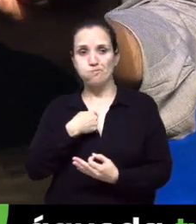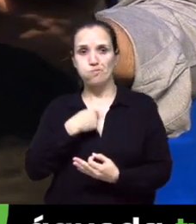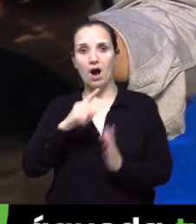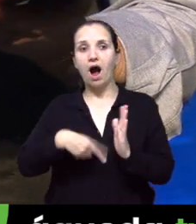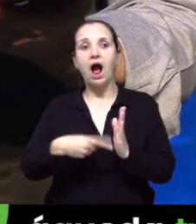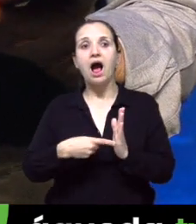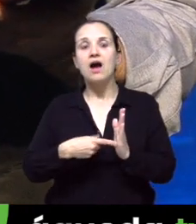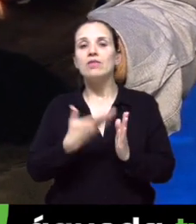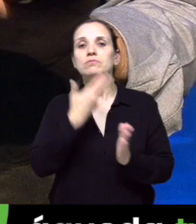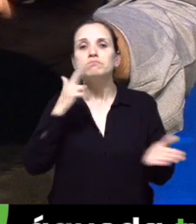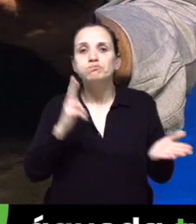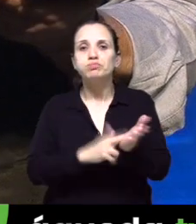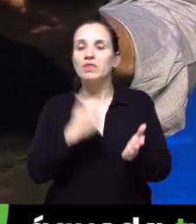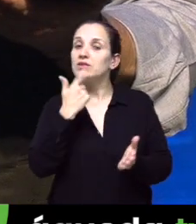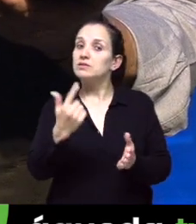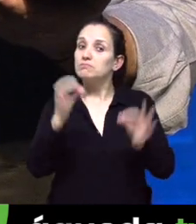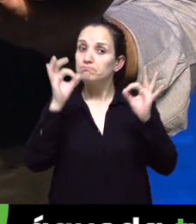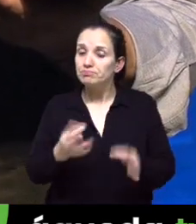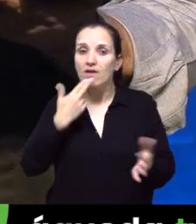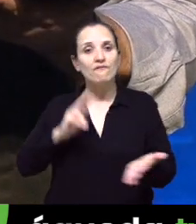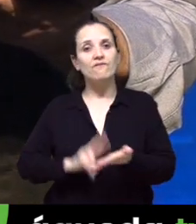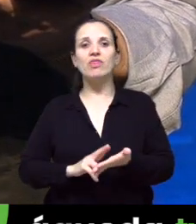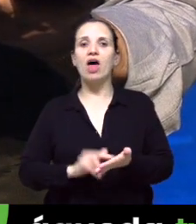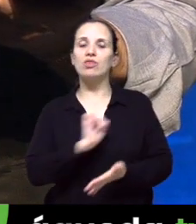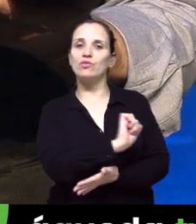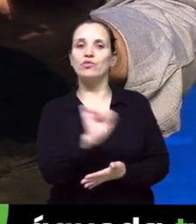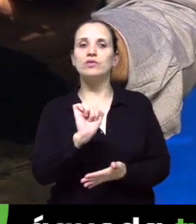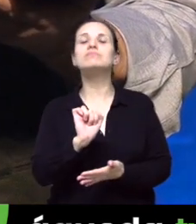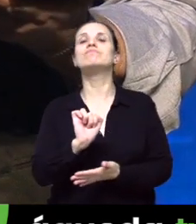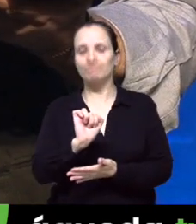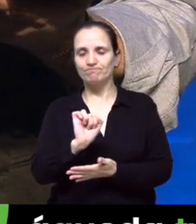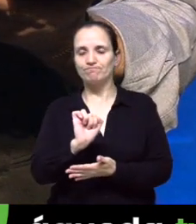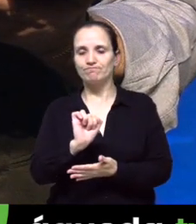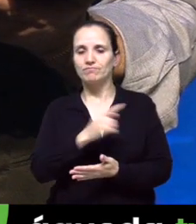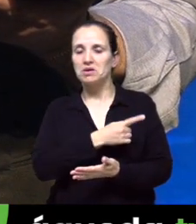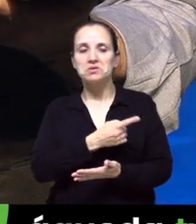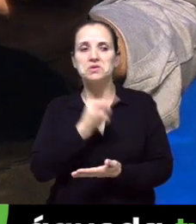bem e por verdade, ela, entretanto, mal se aperceberá do livro que se propôs falar